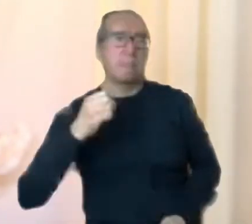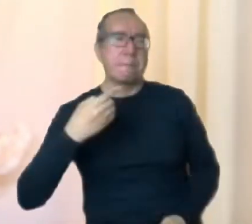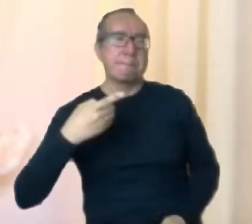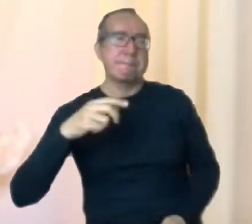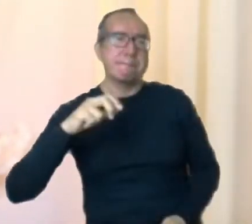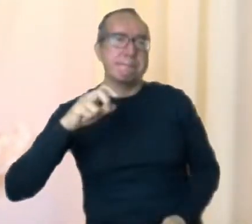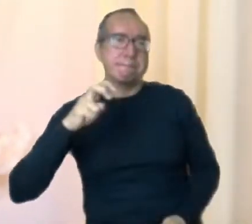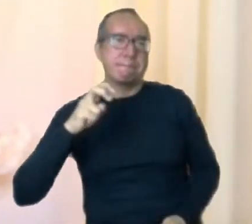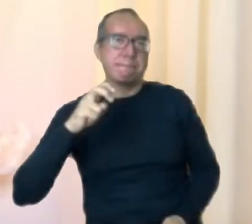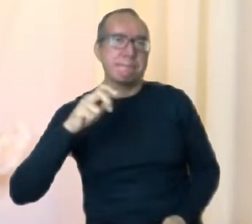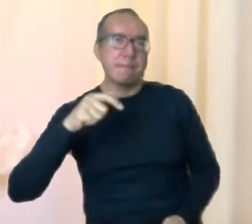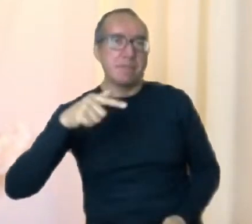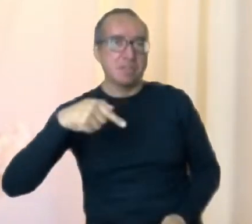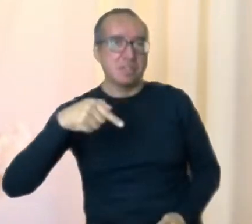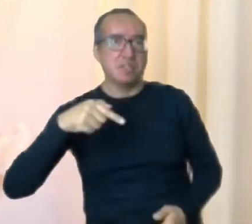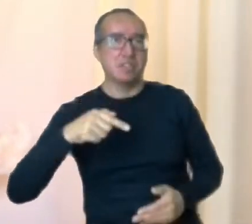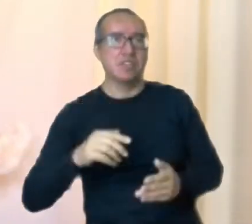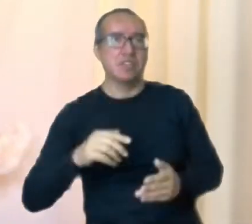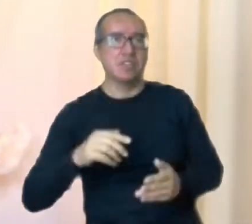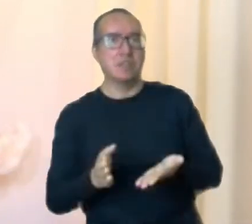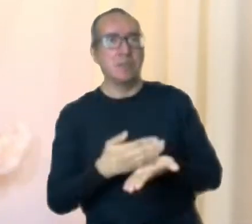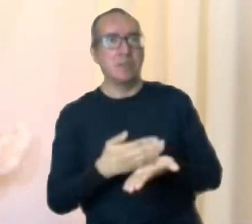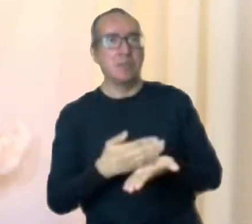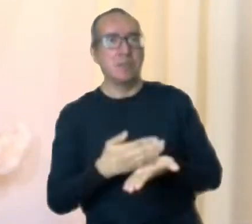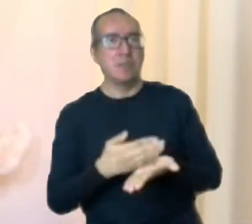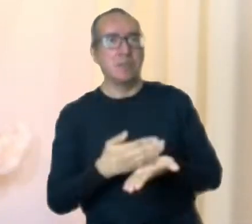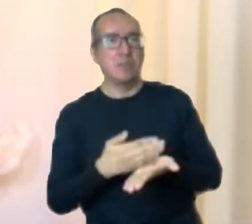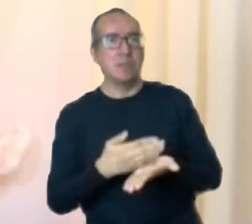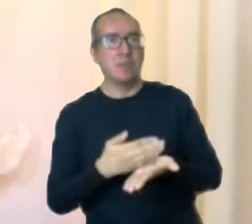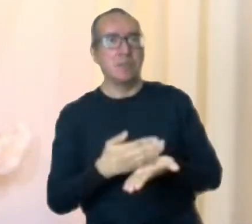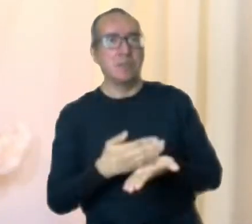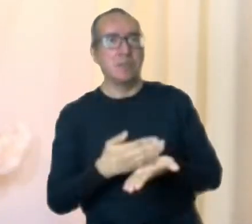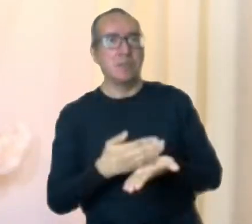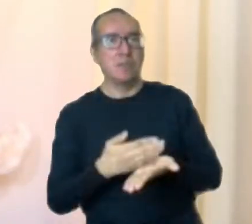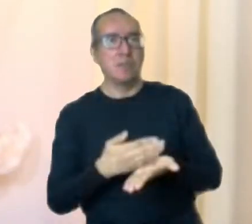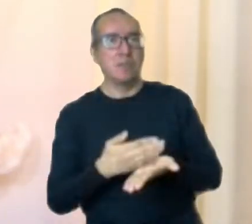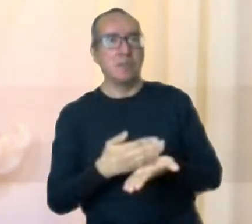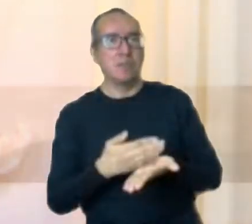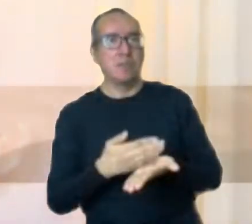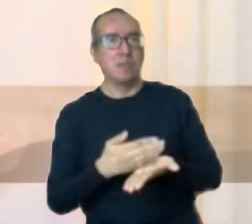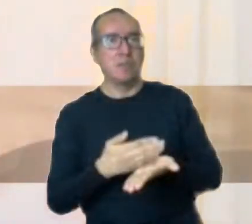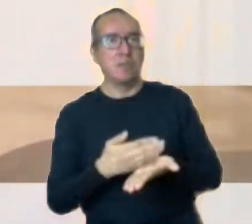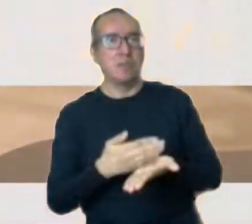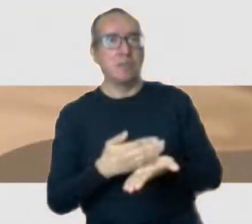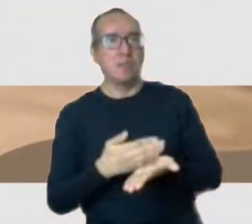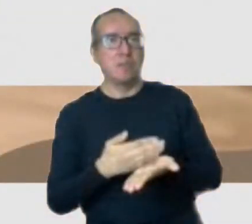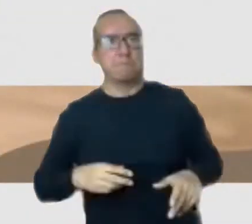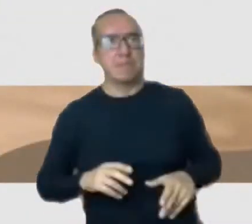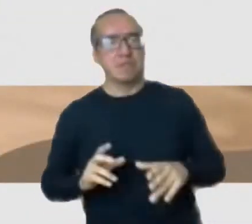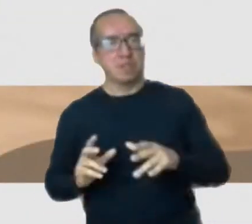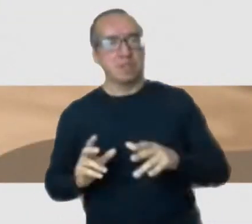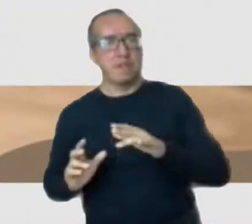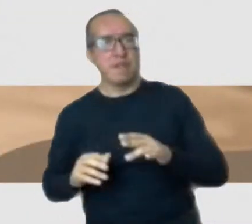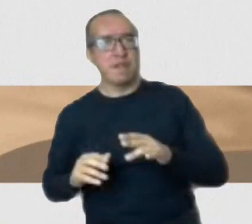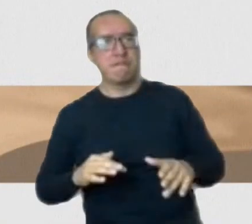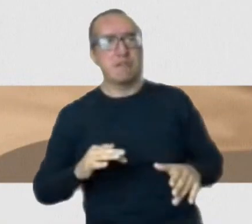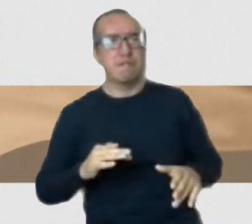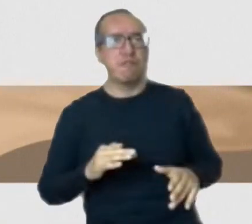no mundo e ela usou dados da ONU. O título da matéria dizia assim: fome aumenta e atinge